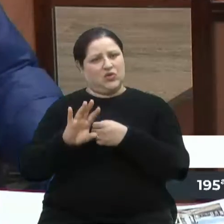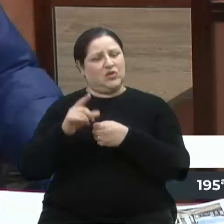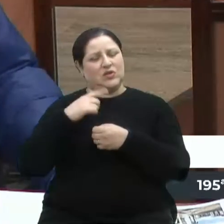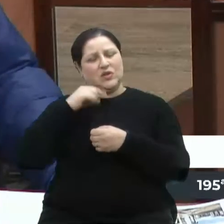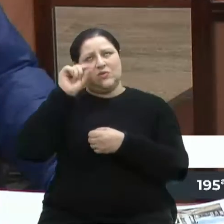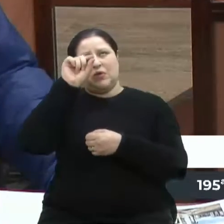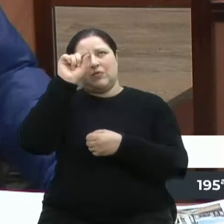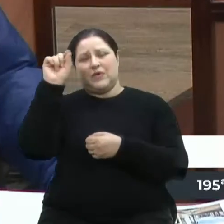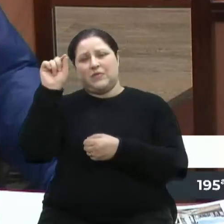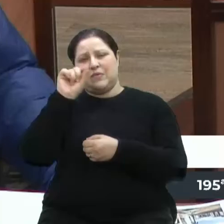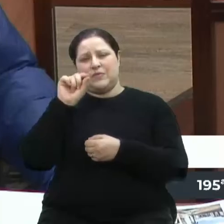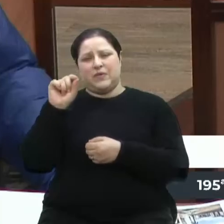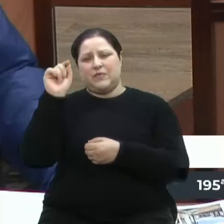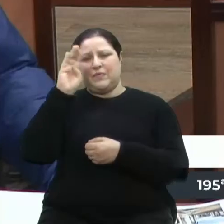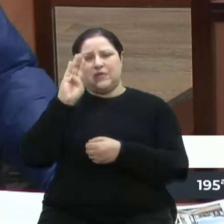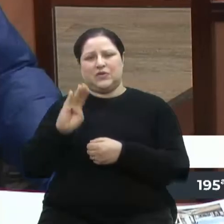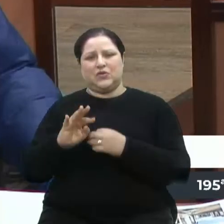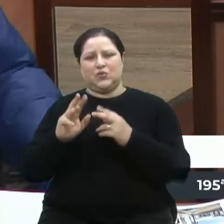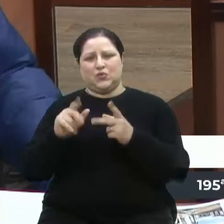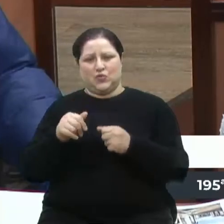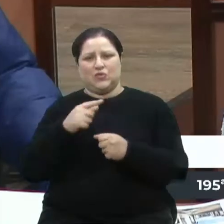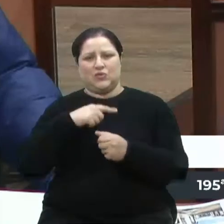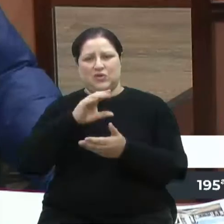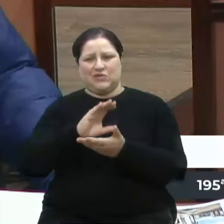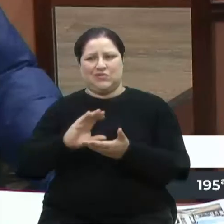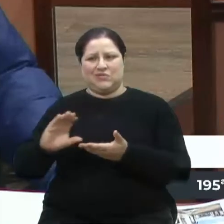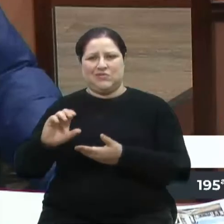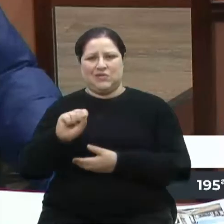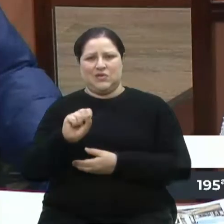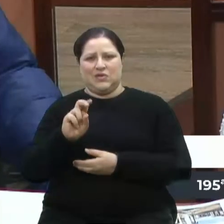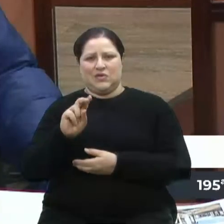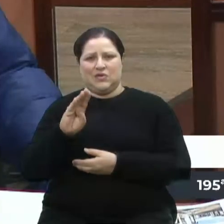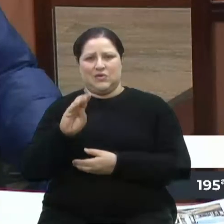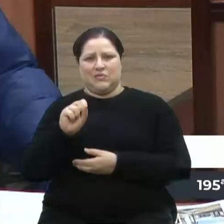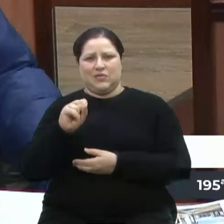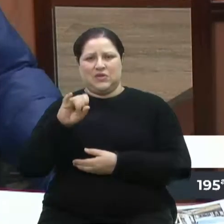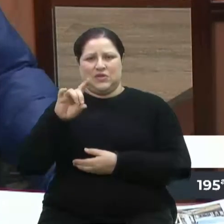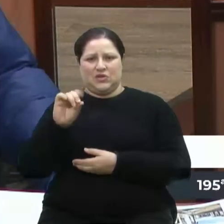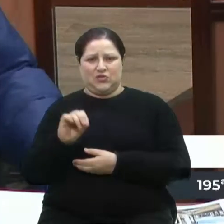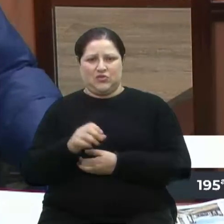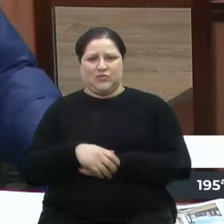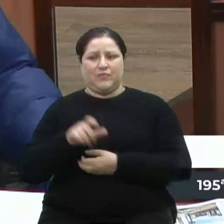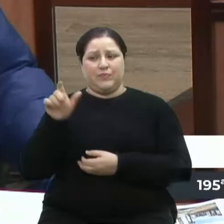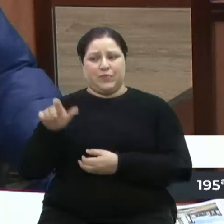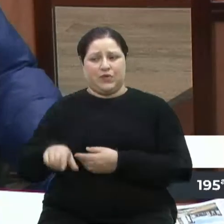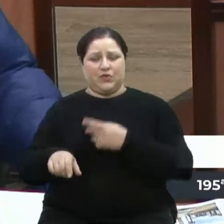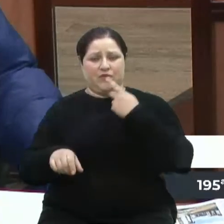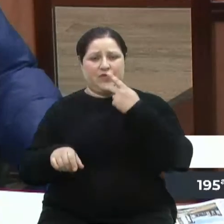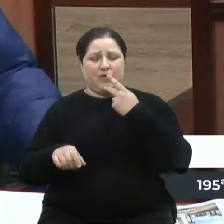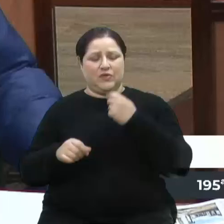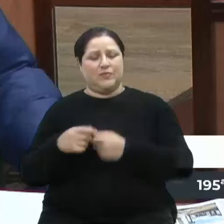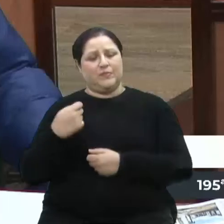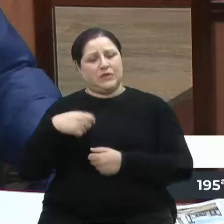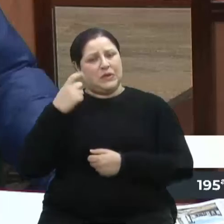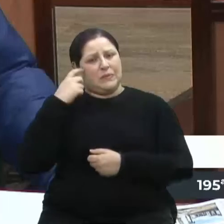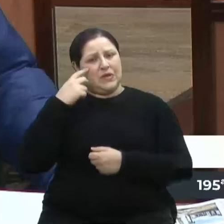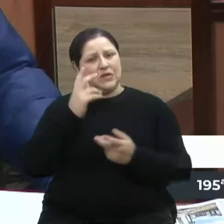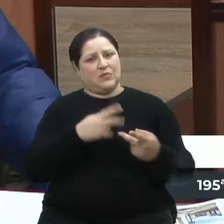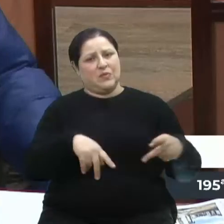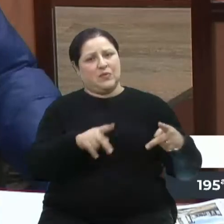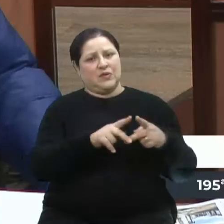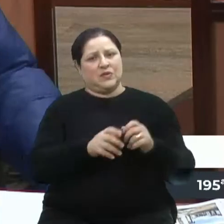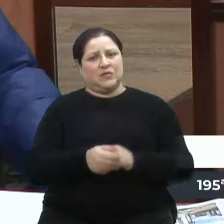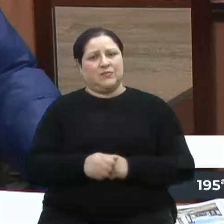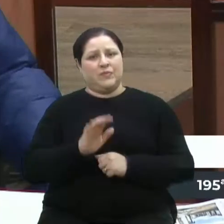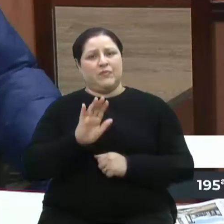vários municípios do país todo. E aí eu ouvi falar em temos que pensar na população. Gente, por favor, né? Se o subsídio não é pensar na população